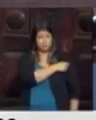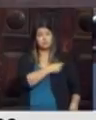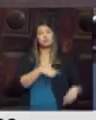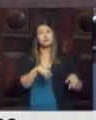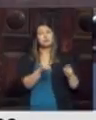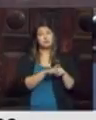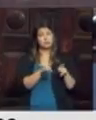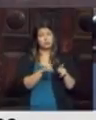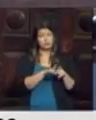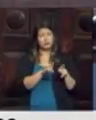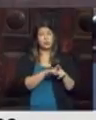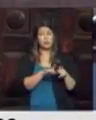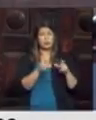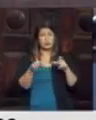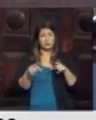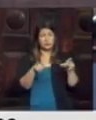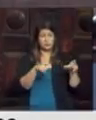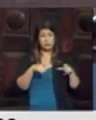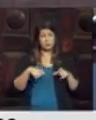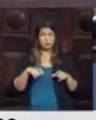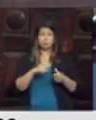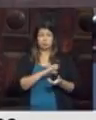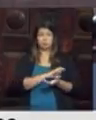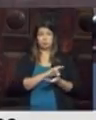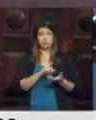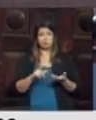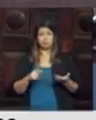reservas de Silva Jardim,